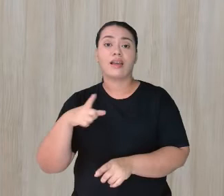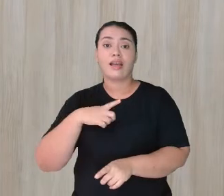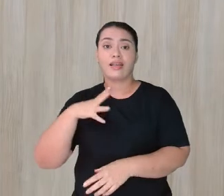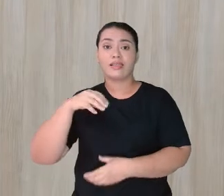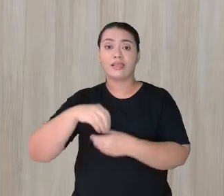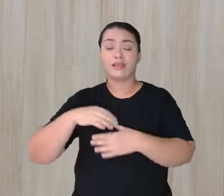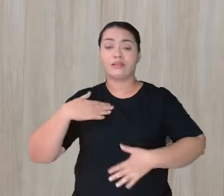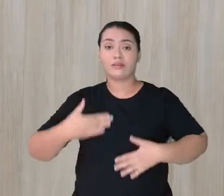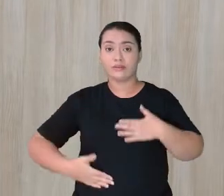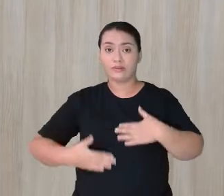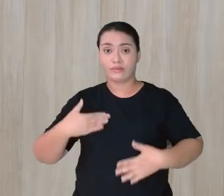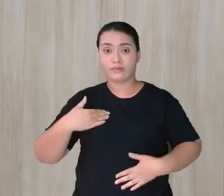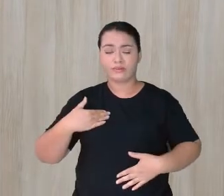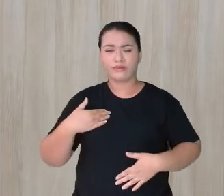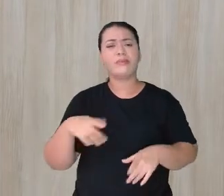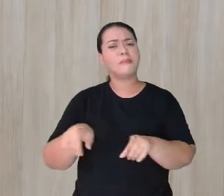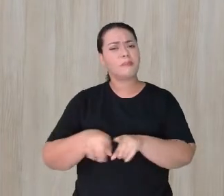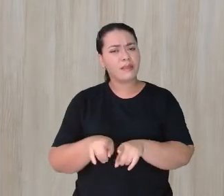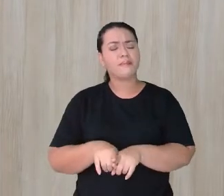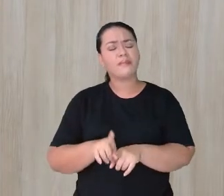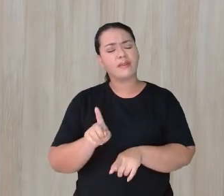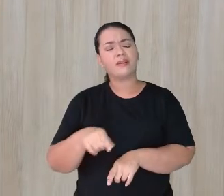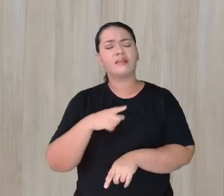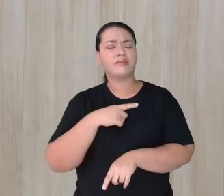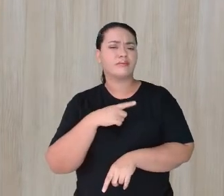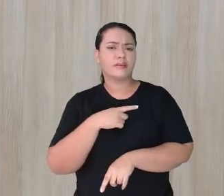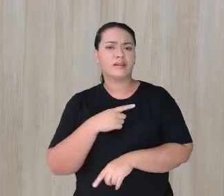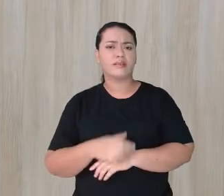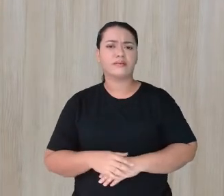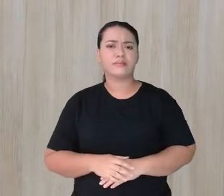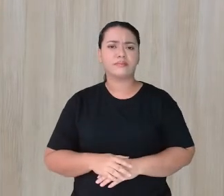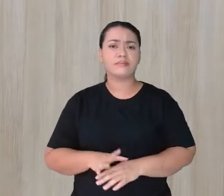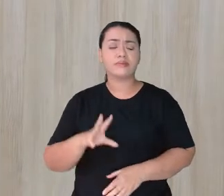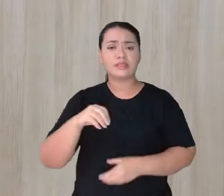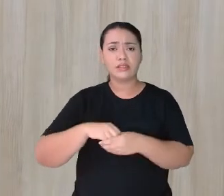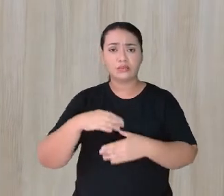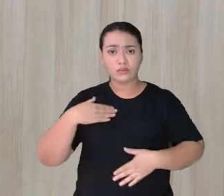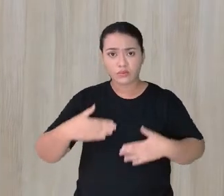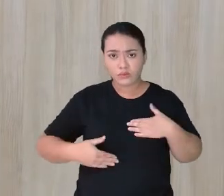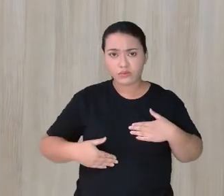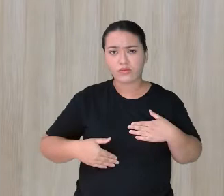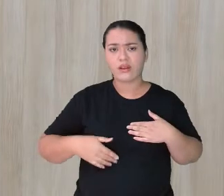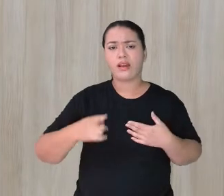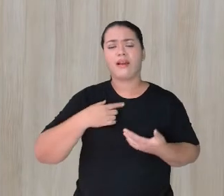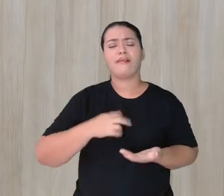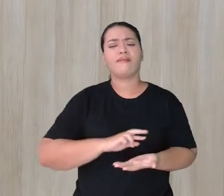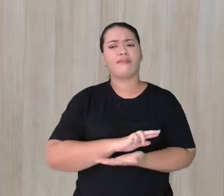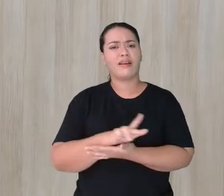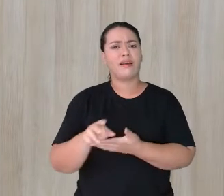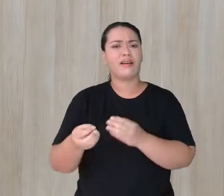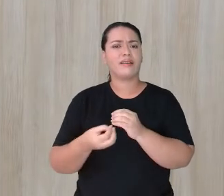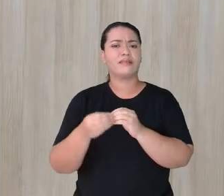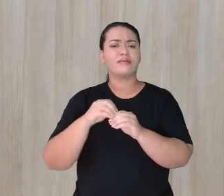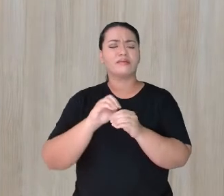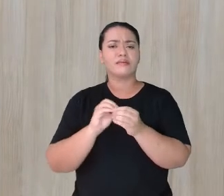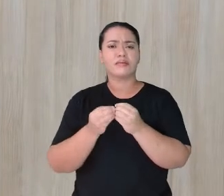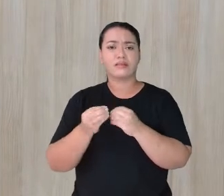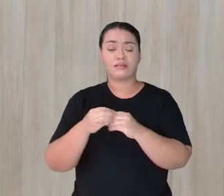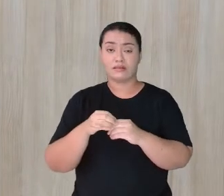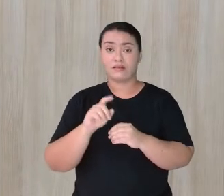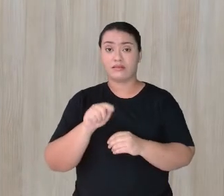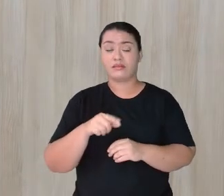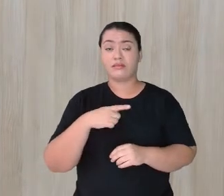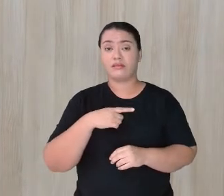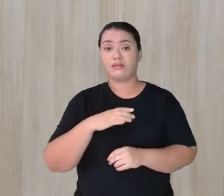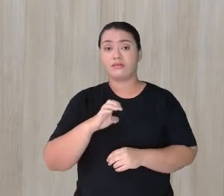nosso corpo. E também nós temos que, no corpo humano tem várias células também, né? Nós vimos que é a